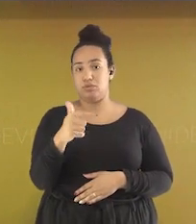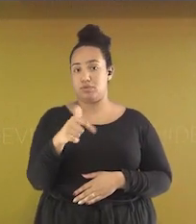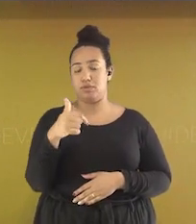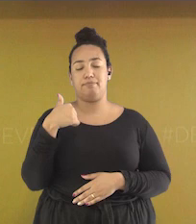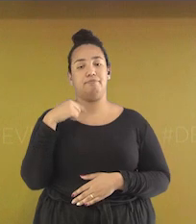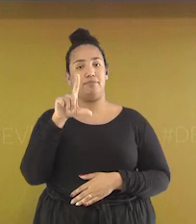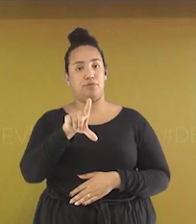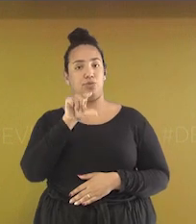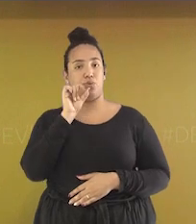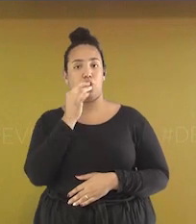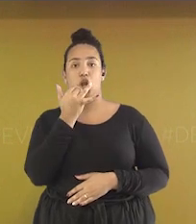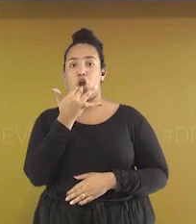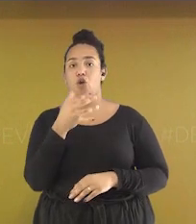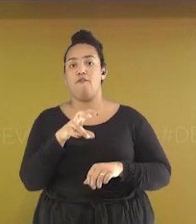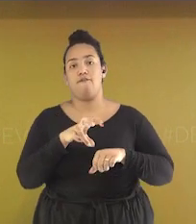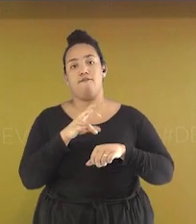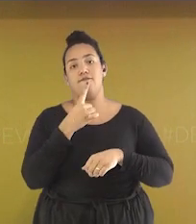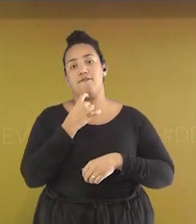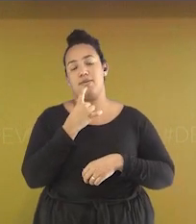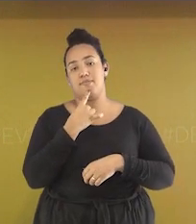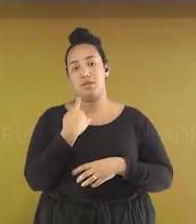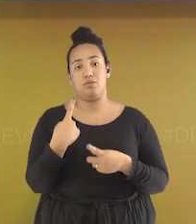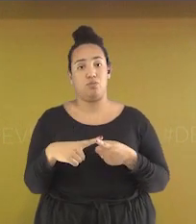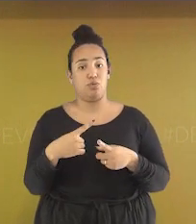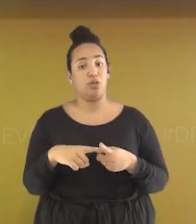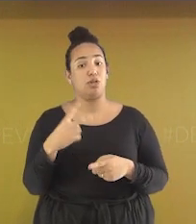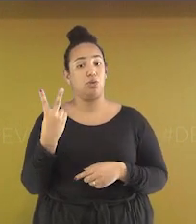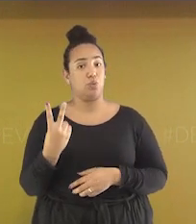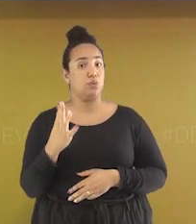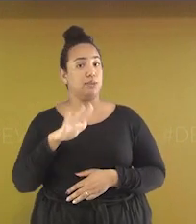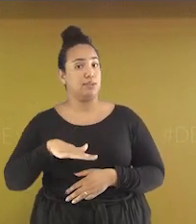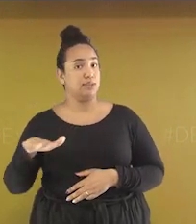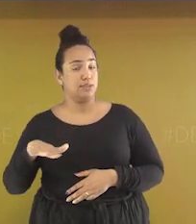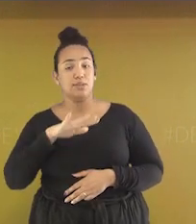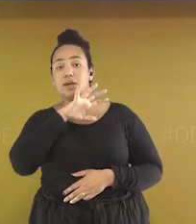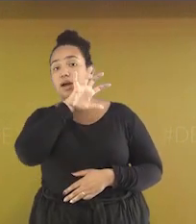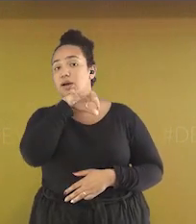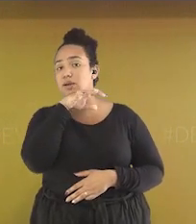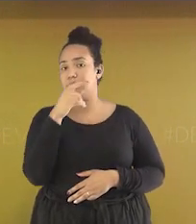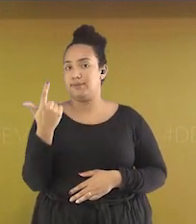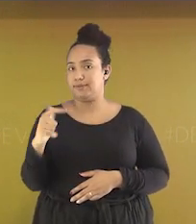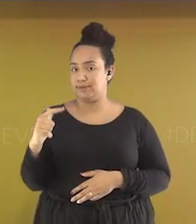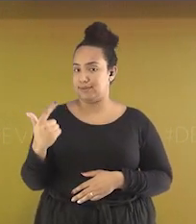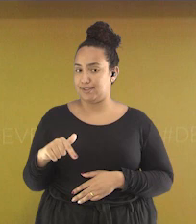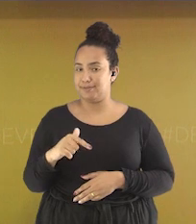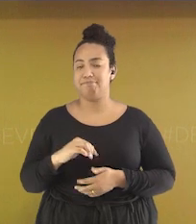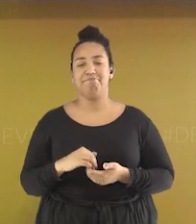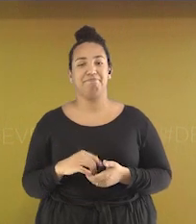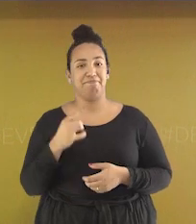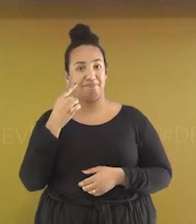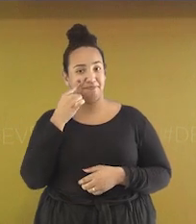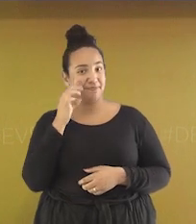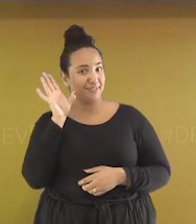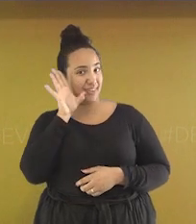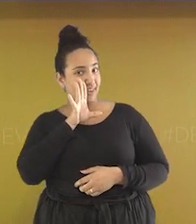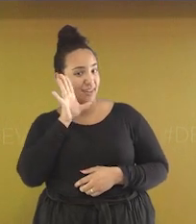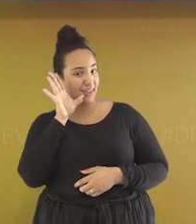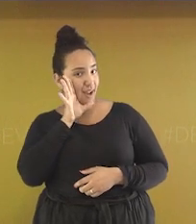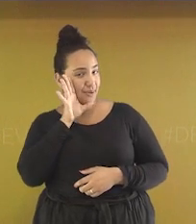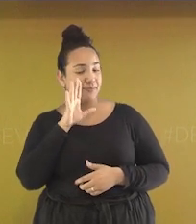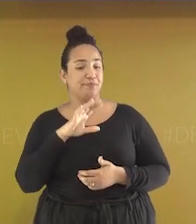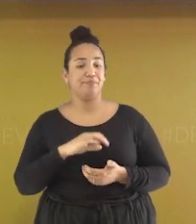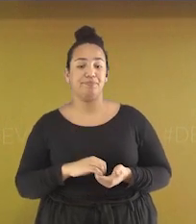animais. E eu escolhi a cor vermelha, já que 2 crianças não têm animais. Nossa, que legal,